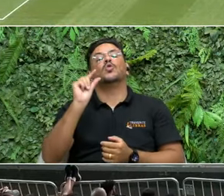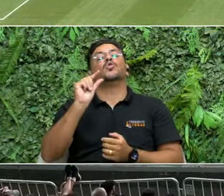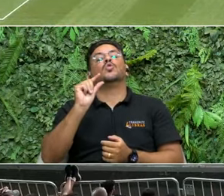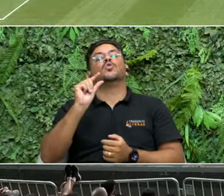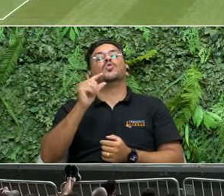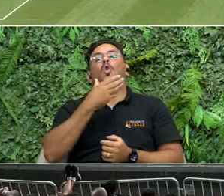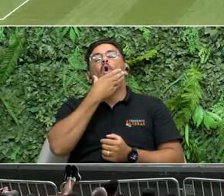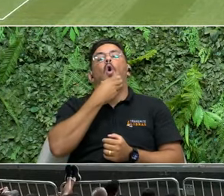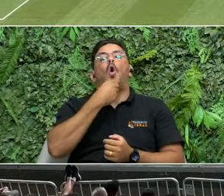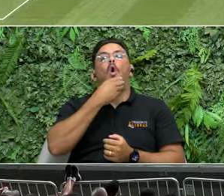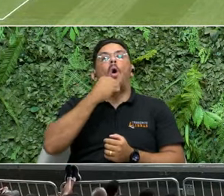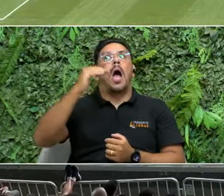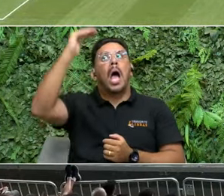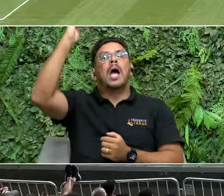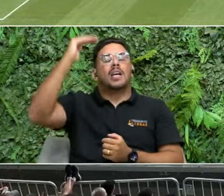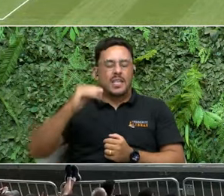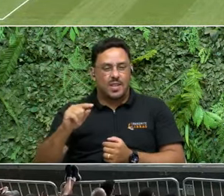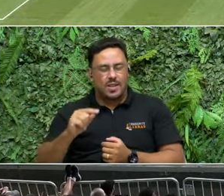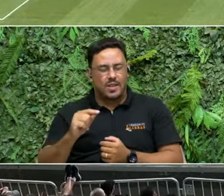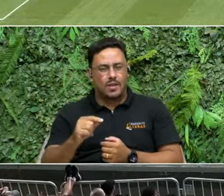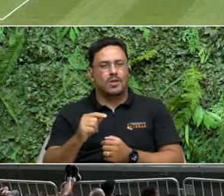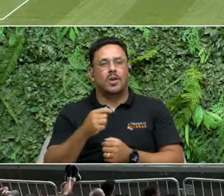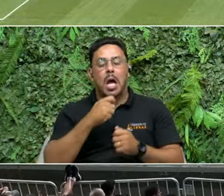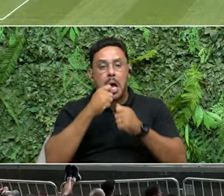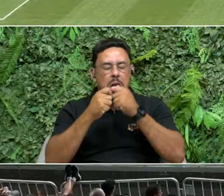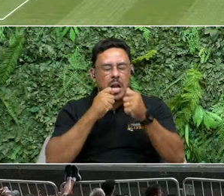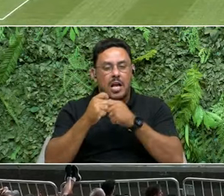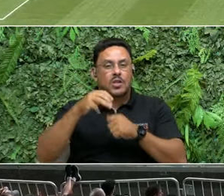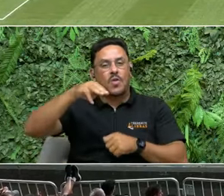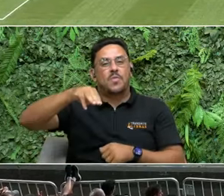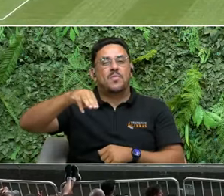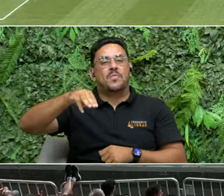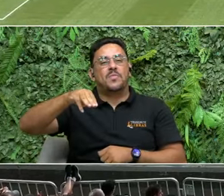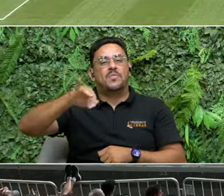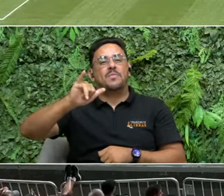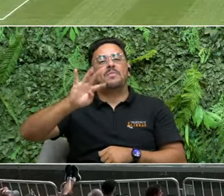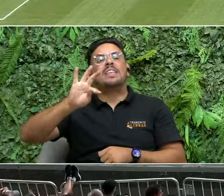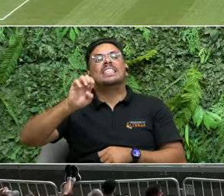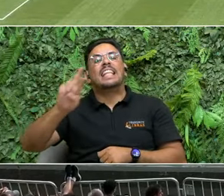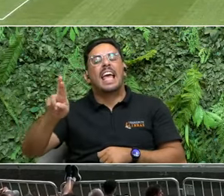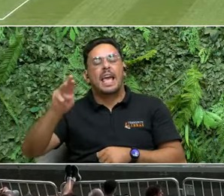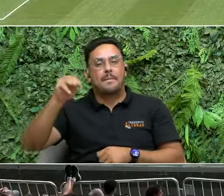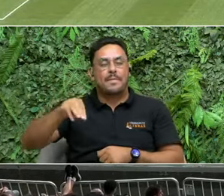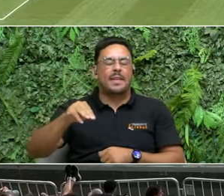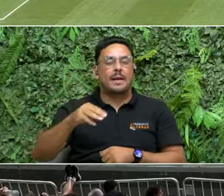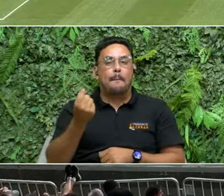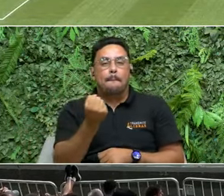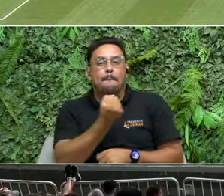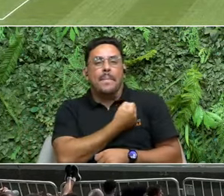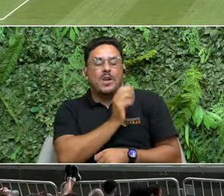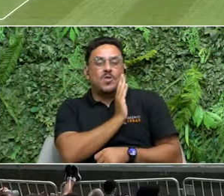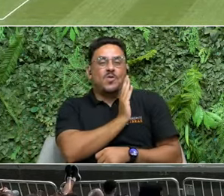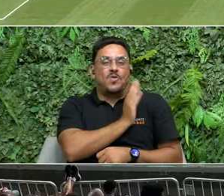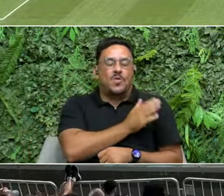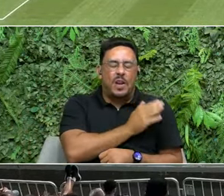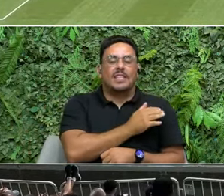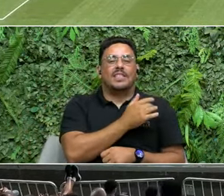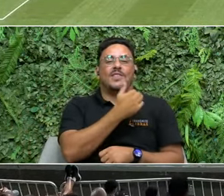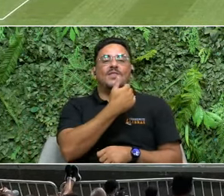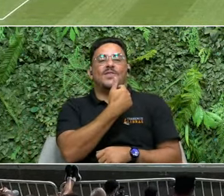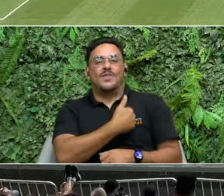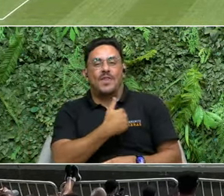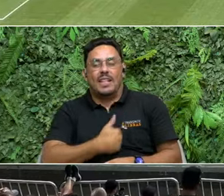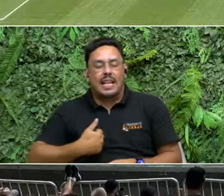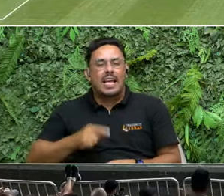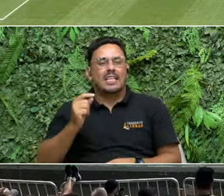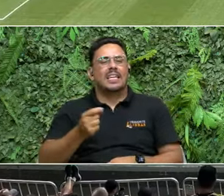gigante o narrador mascarado nosso Mr M eu quero aqui marca no seu coração todos os lances do Galo ele